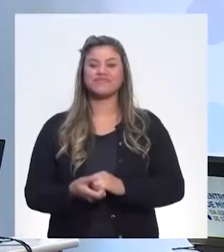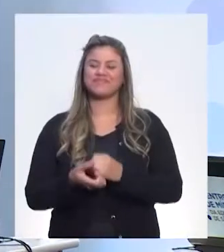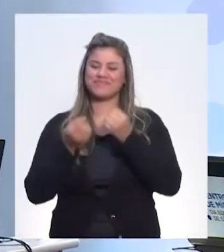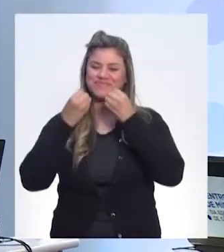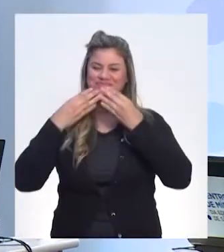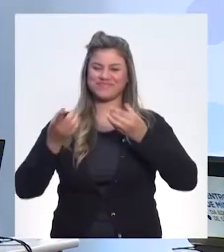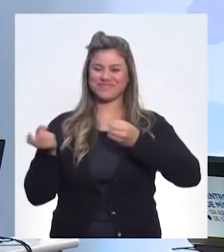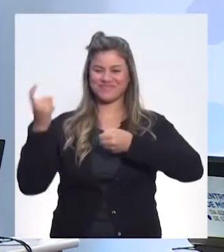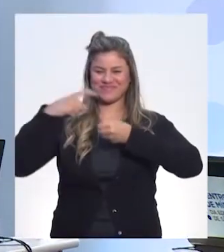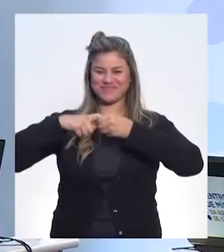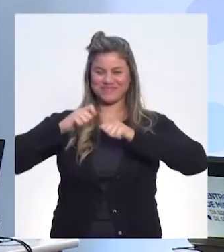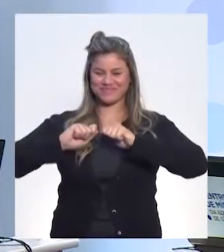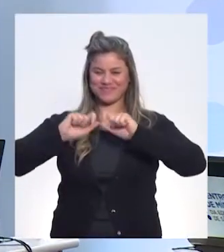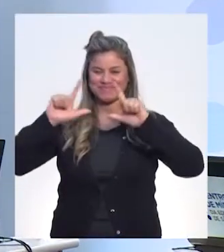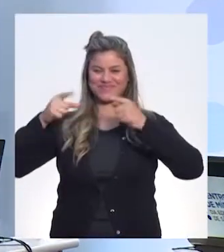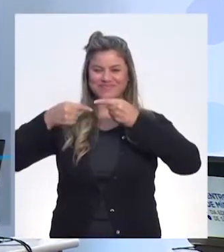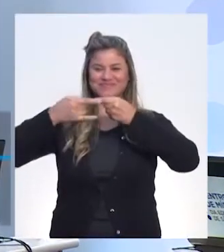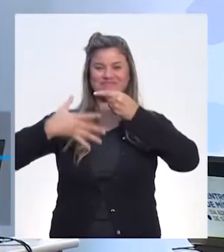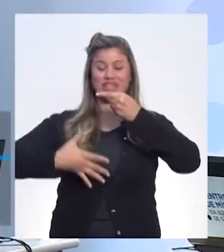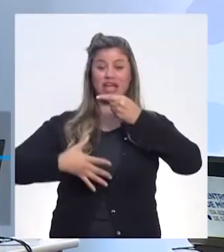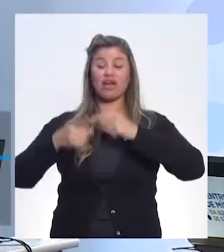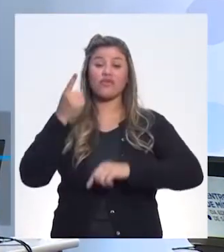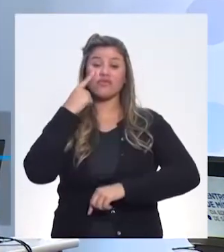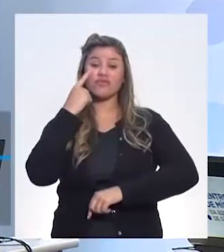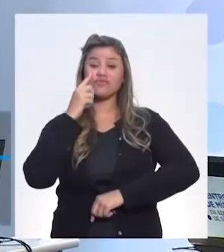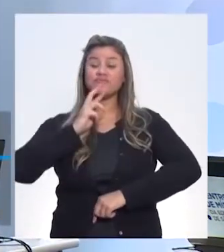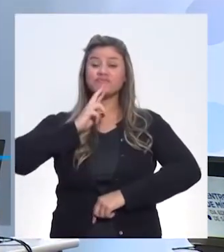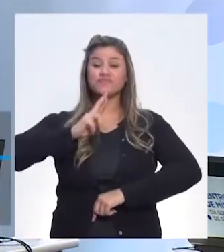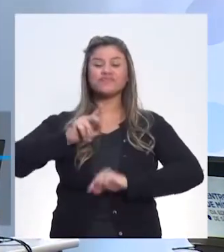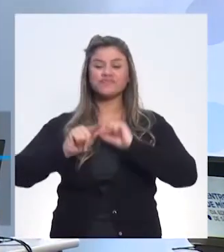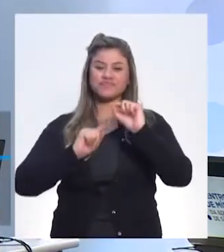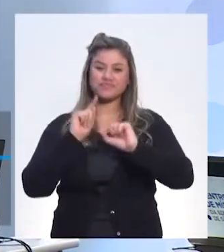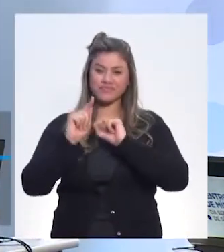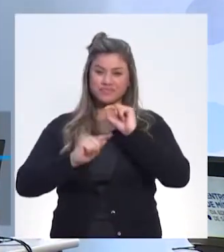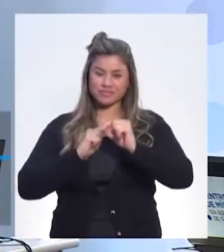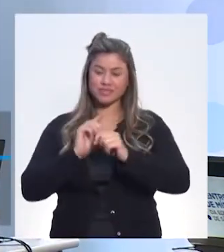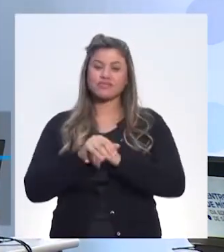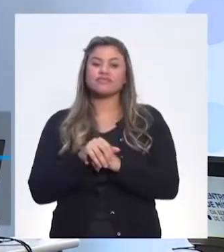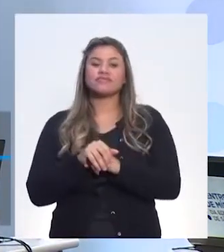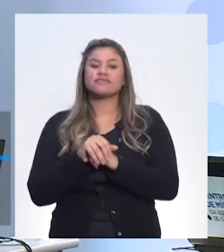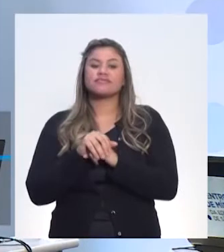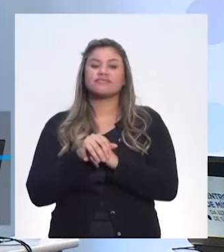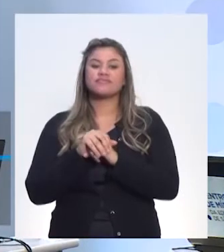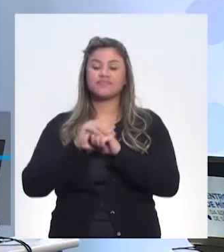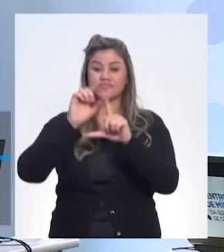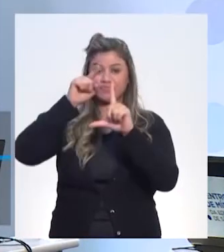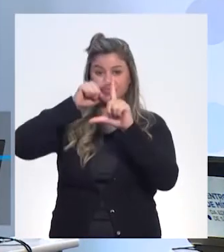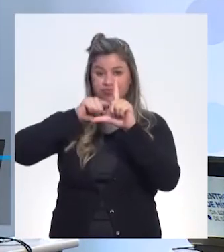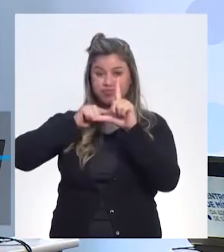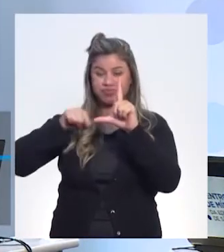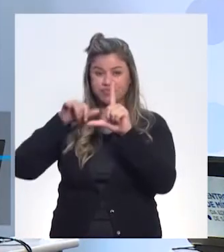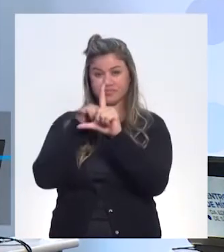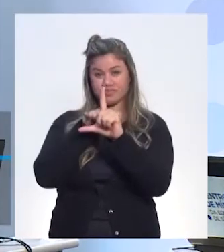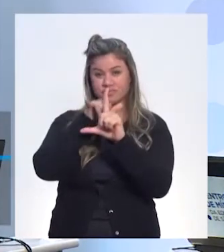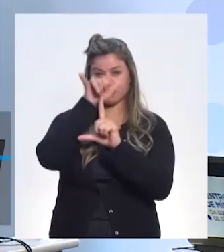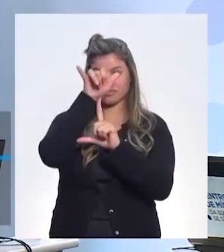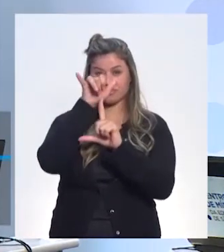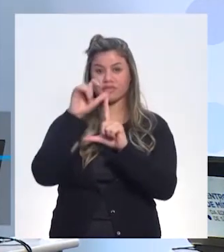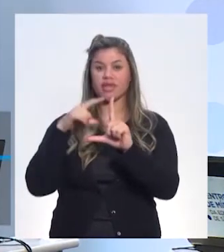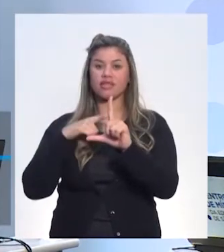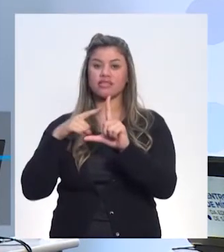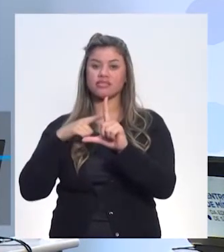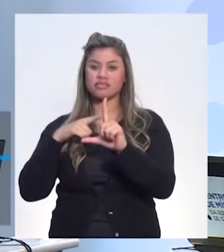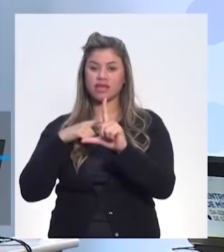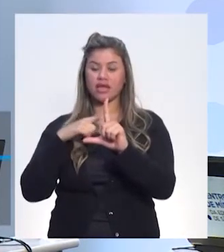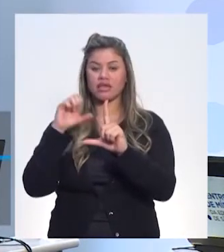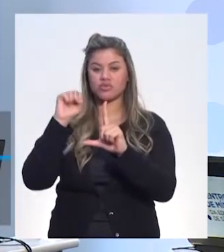Muito bem, voltamos do chat. Vamos então ver a resolução, pessoal? Então, olha lá. Aqui no eixo Y, eu coloquei o tamanho